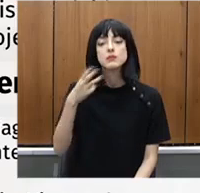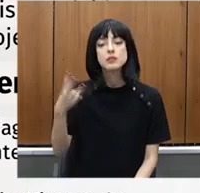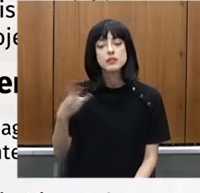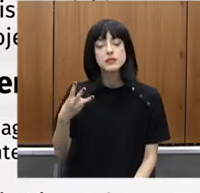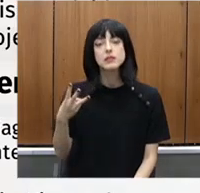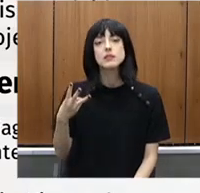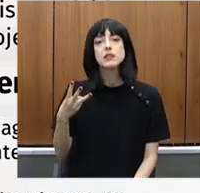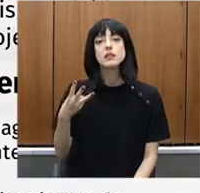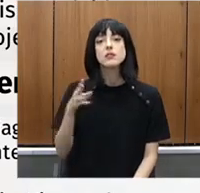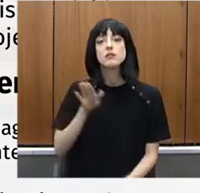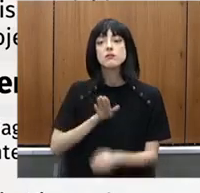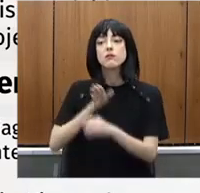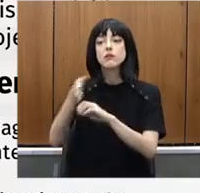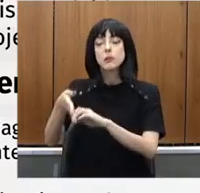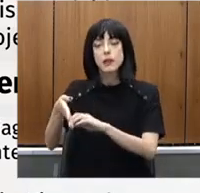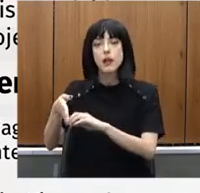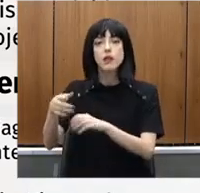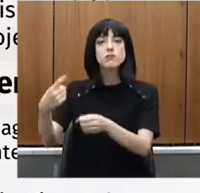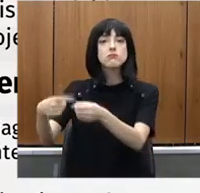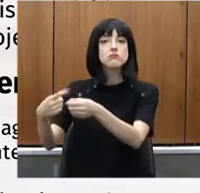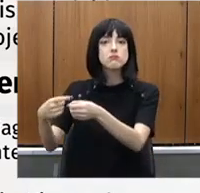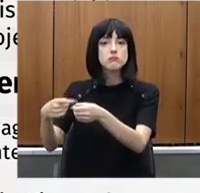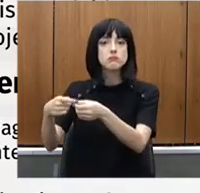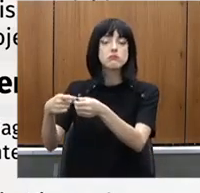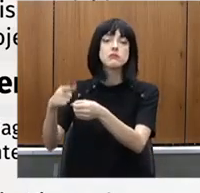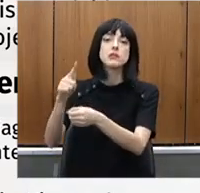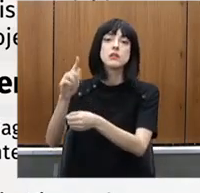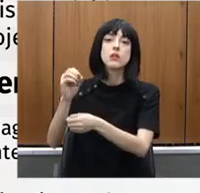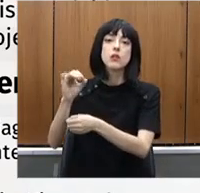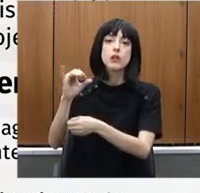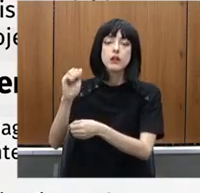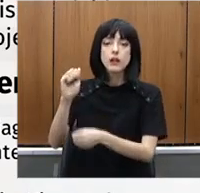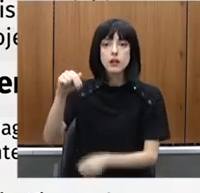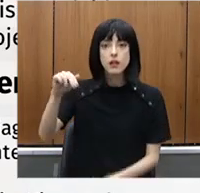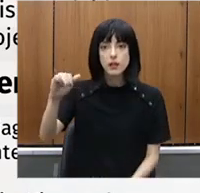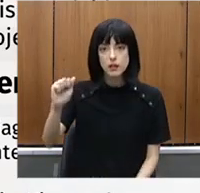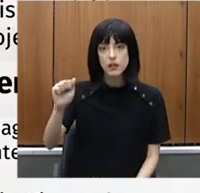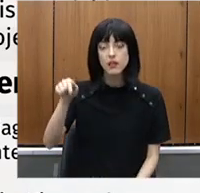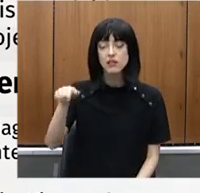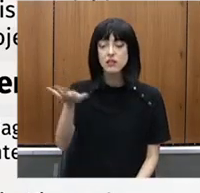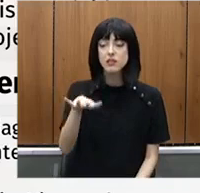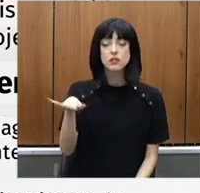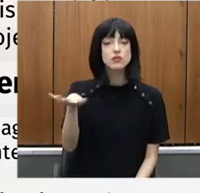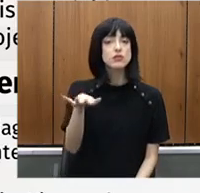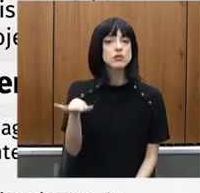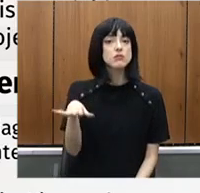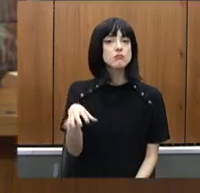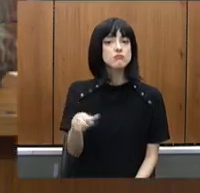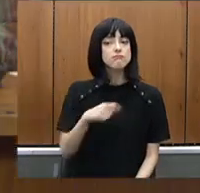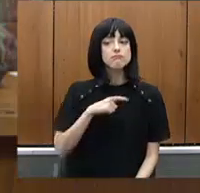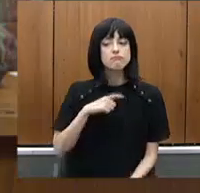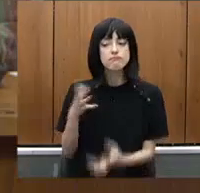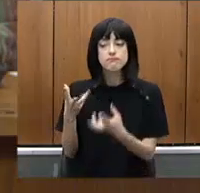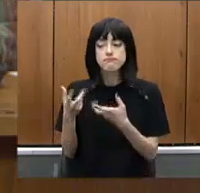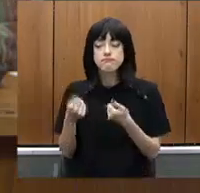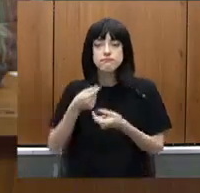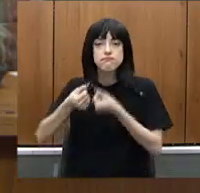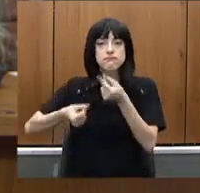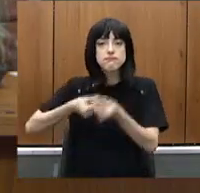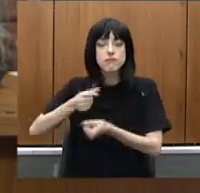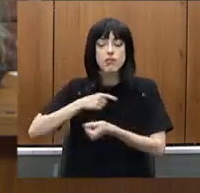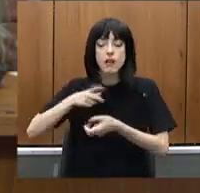dele é de fixar as pessoas lá na região de Goiás uma cidade uma região Próspera né Tem parte de mineração muita coisa para crescer